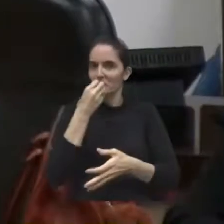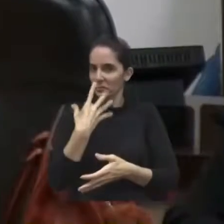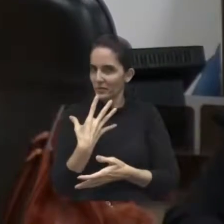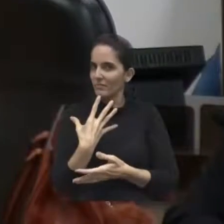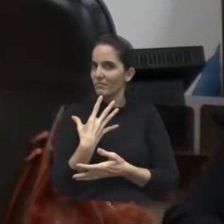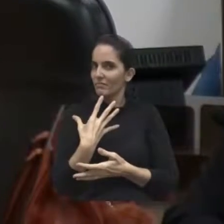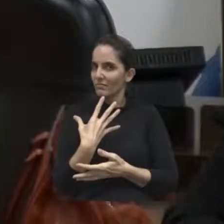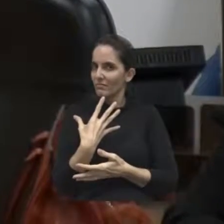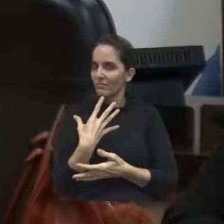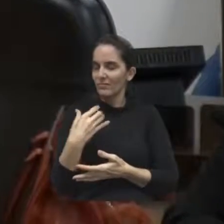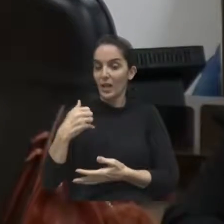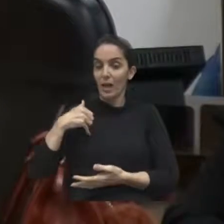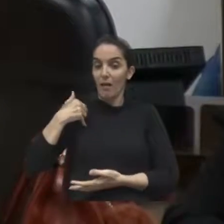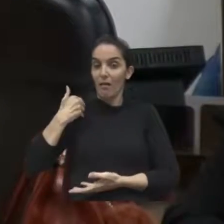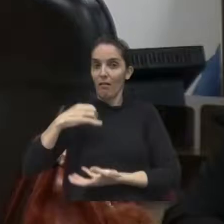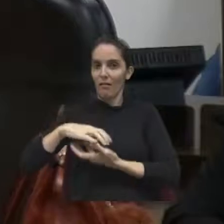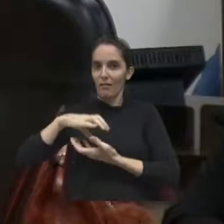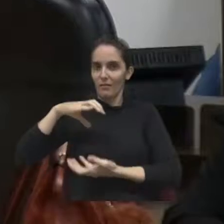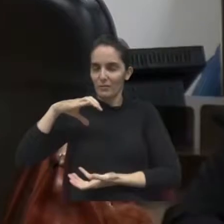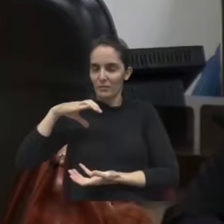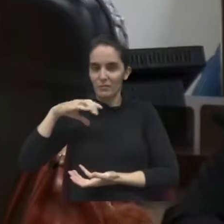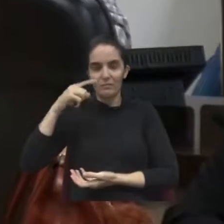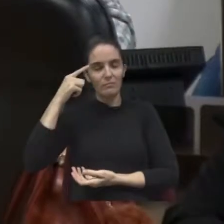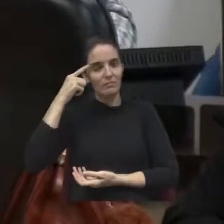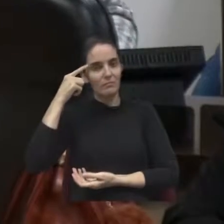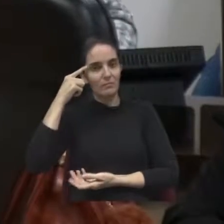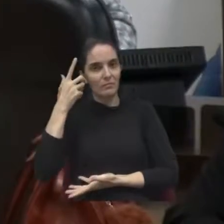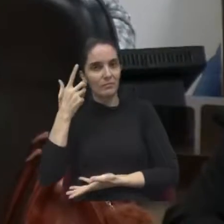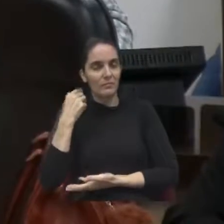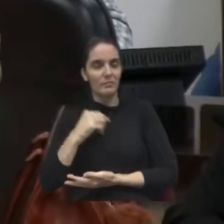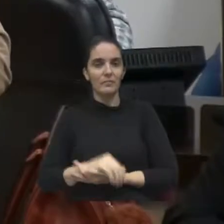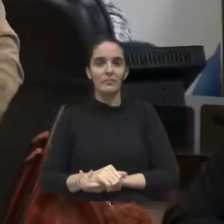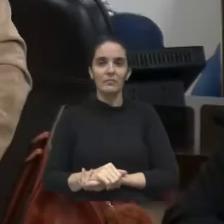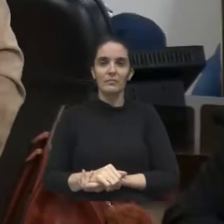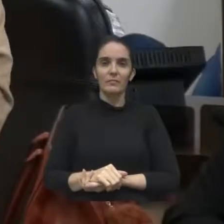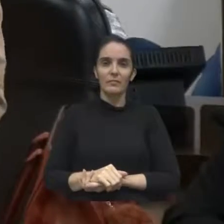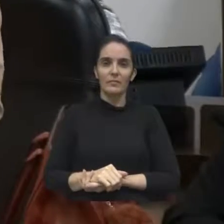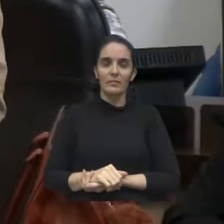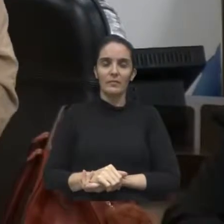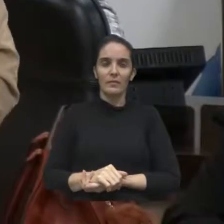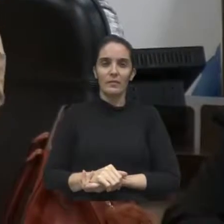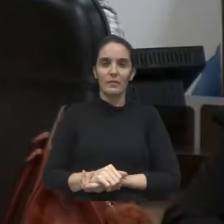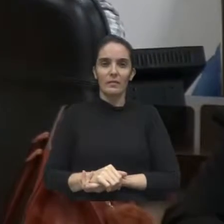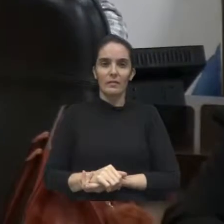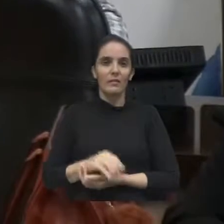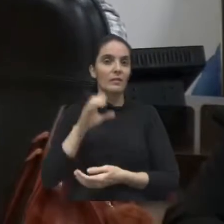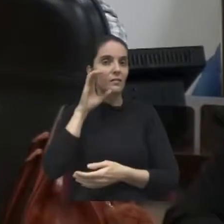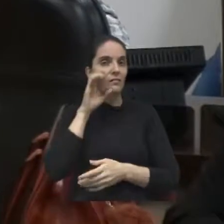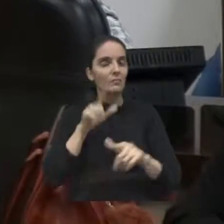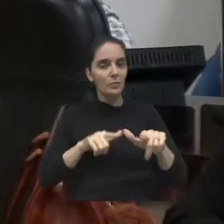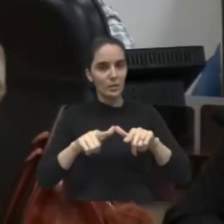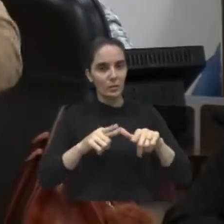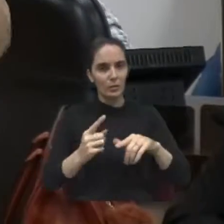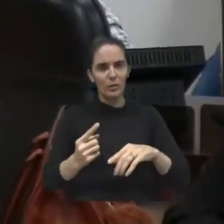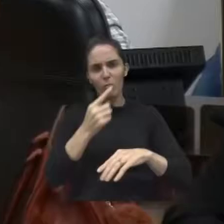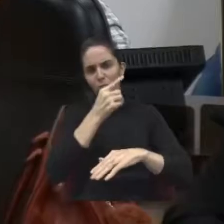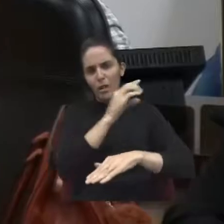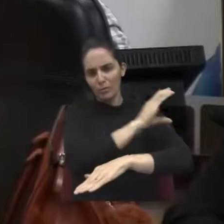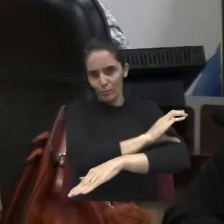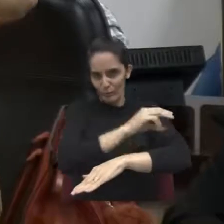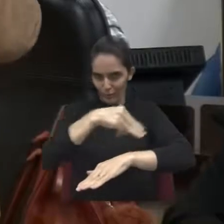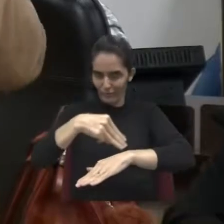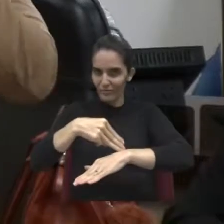idoso, ele me remete ao tempo que eu estive no CEPROSOM, e acho que